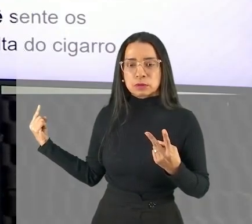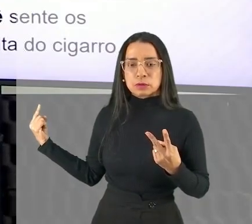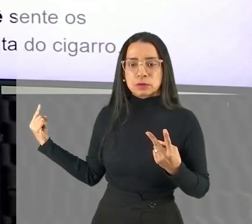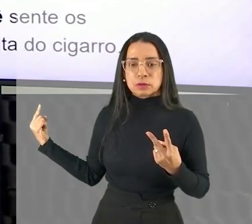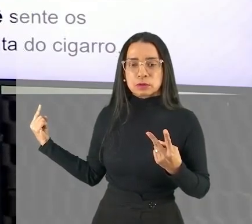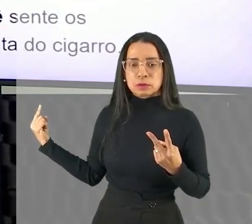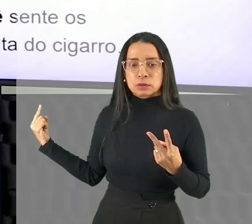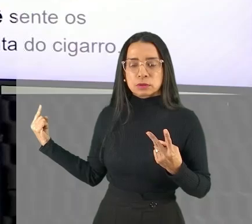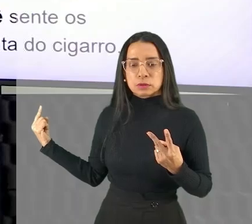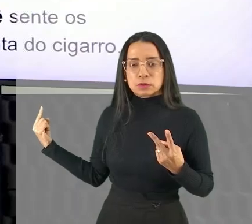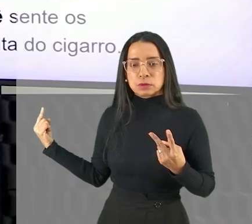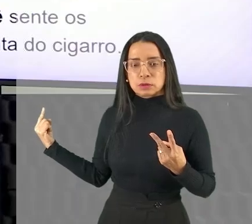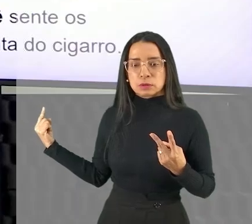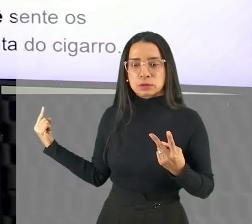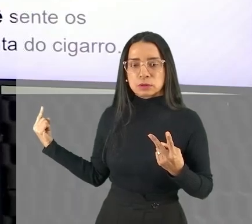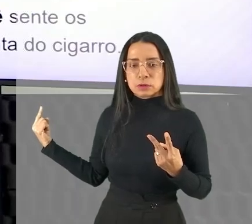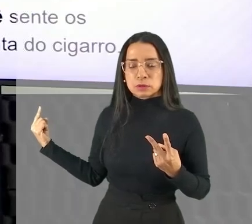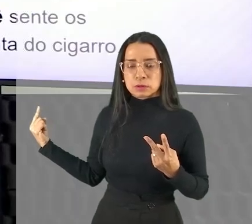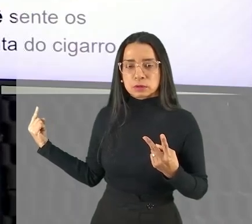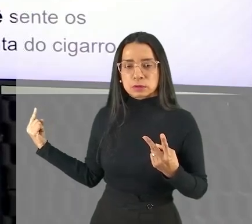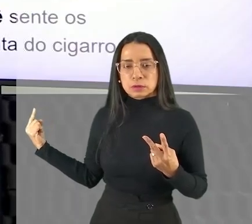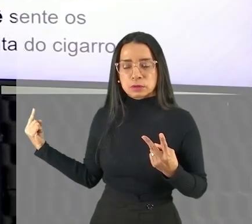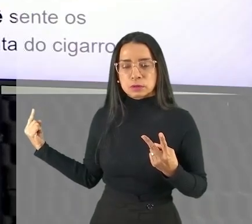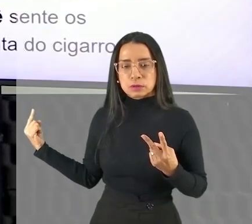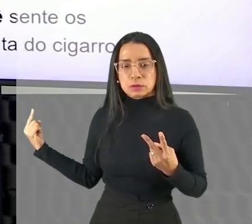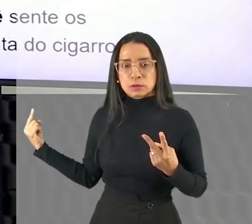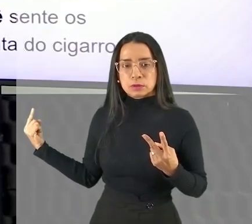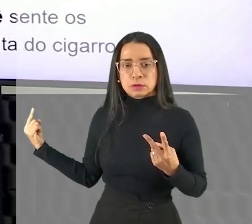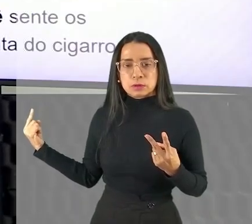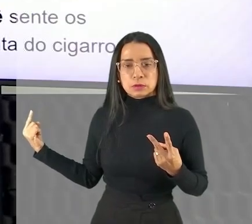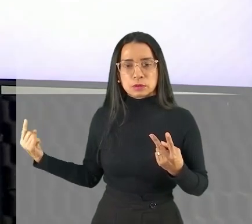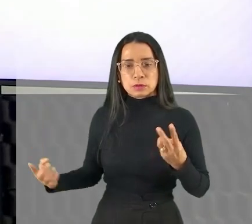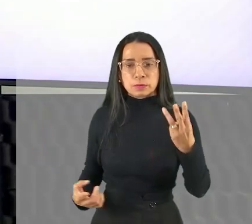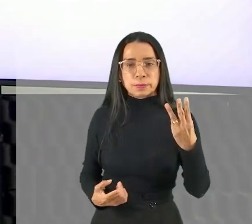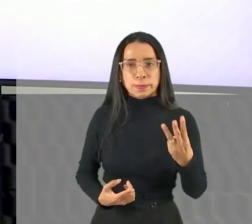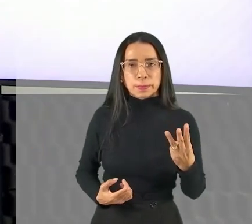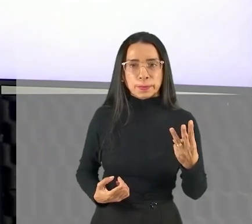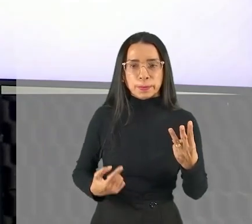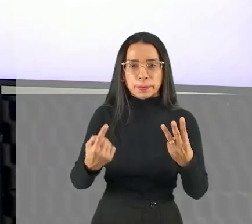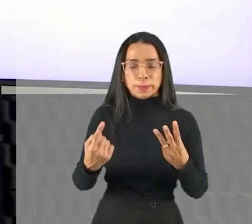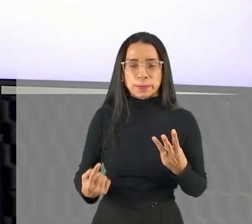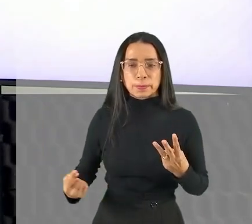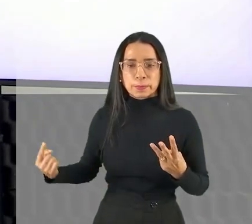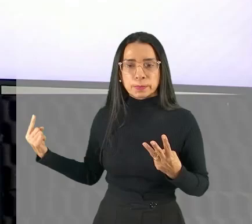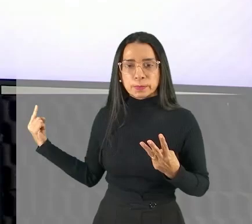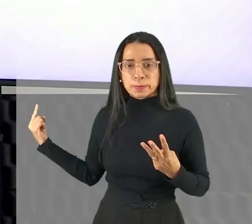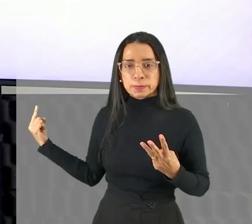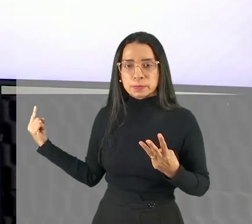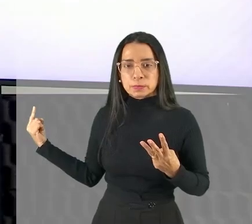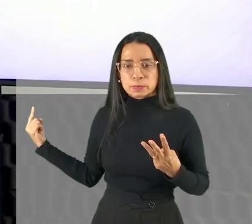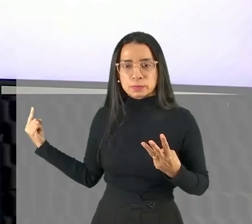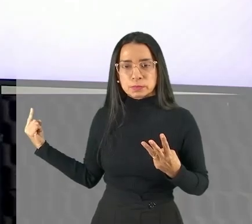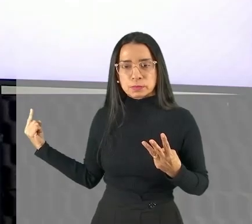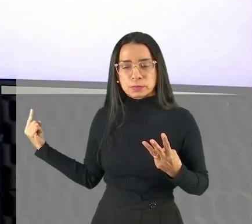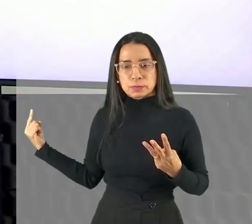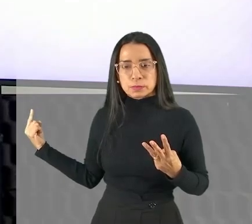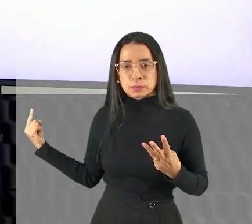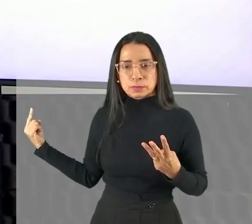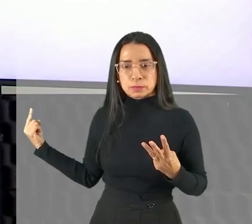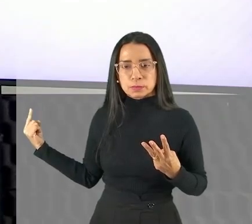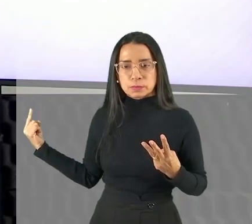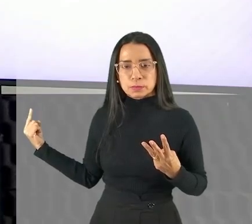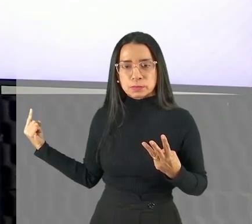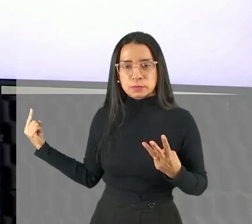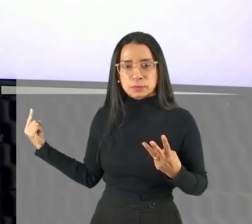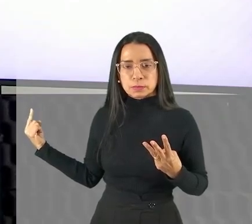você sente os desagradáveis sintomas da falta do cigarro. 3. Com seus adesivos